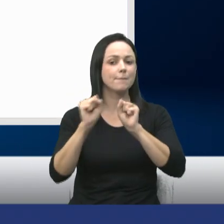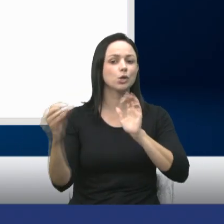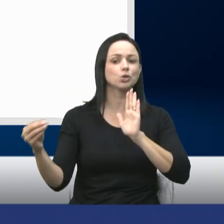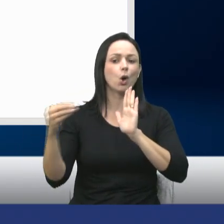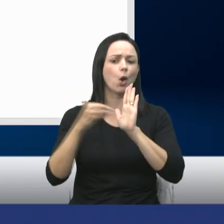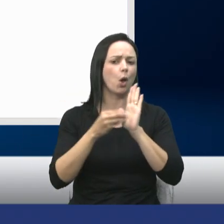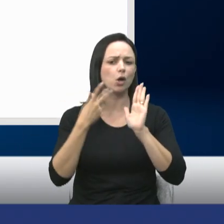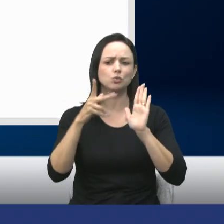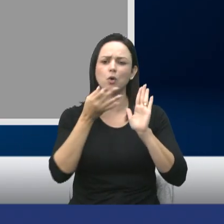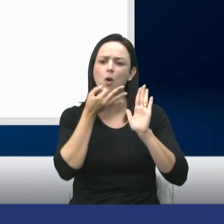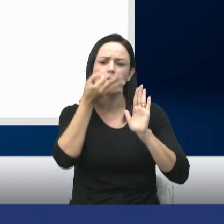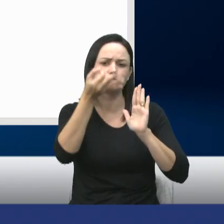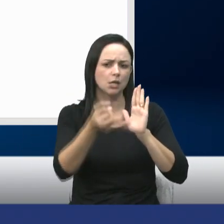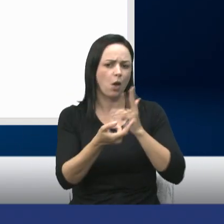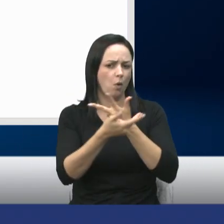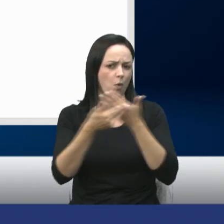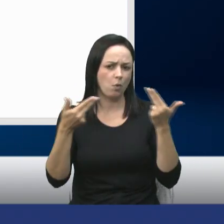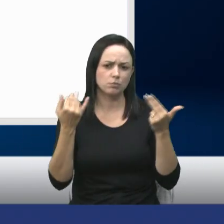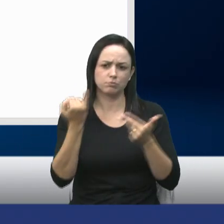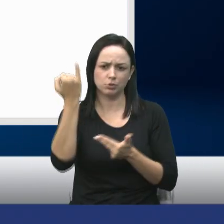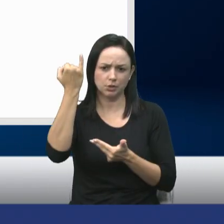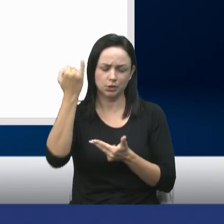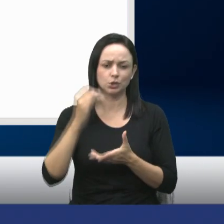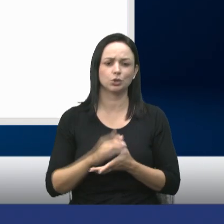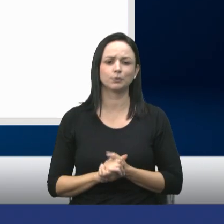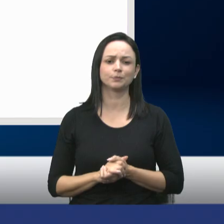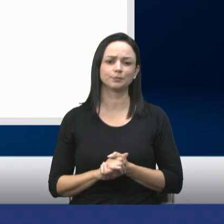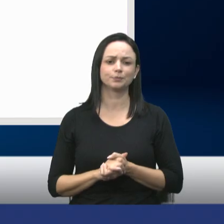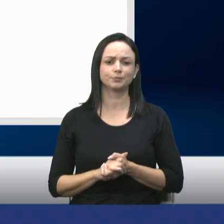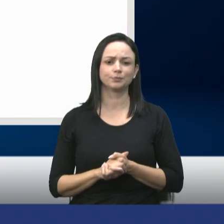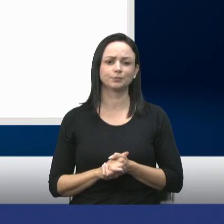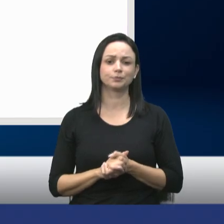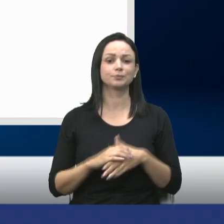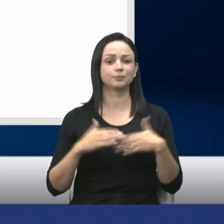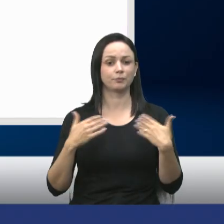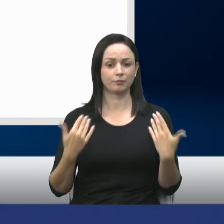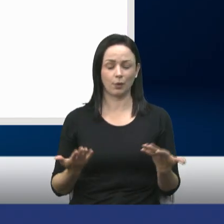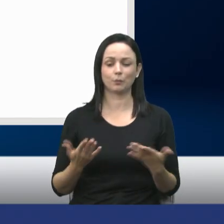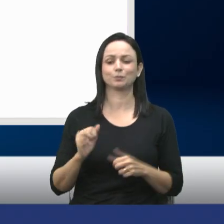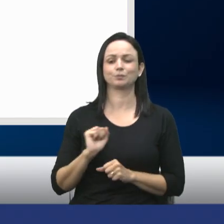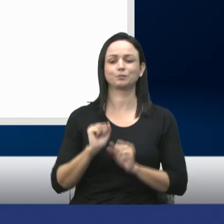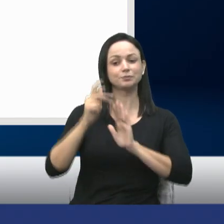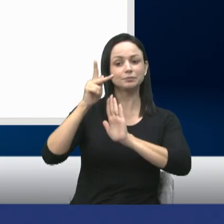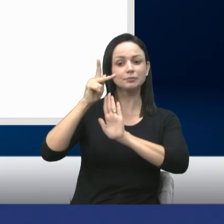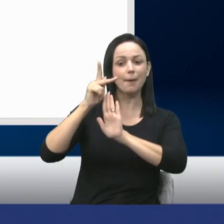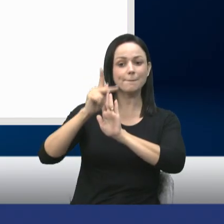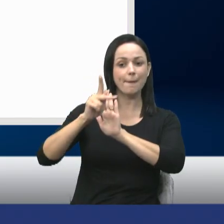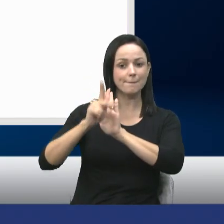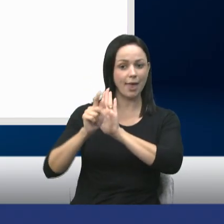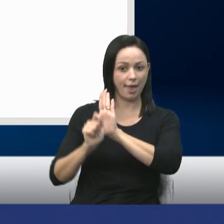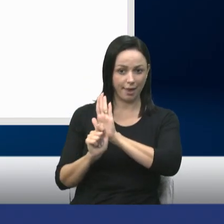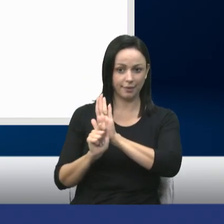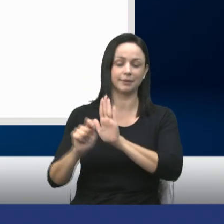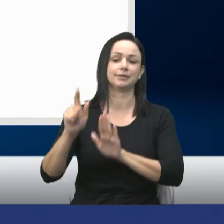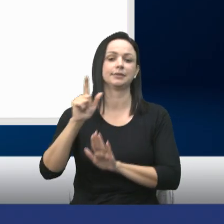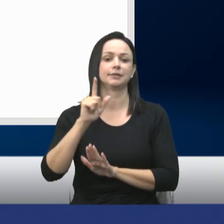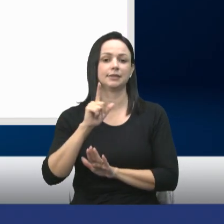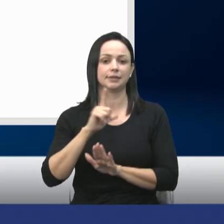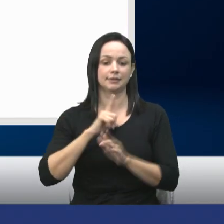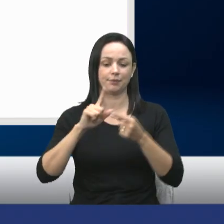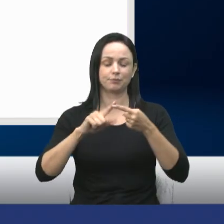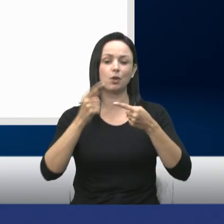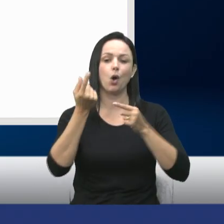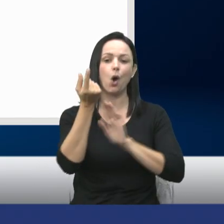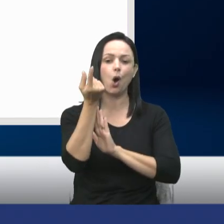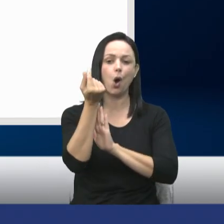acharem pertinente. Então, no nosso PPA, a gente compreende o orçamento